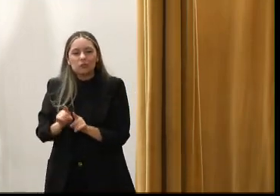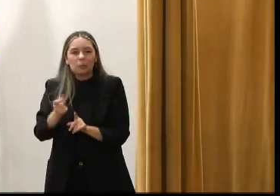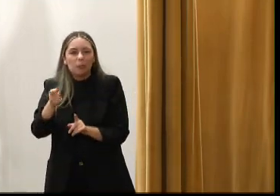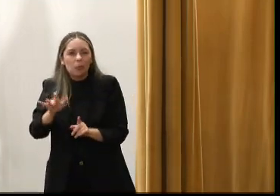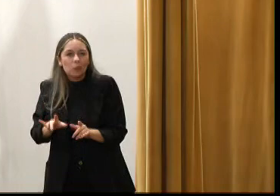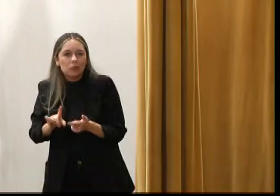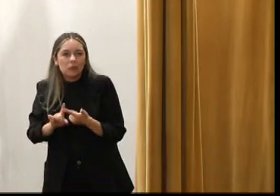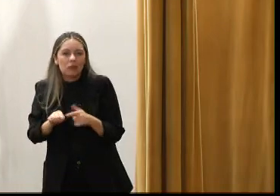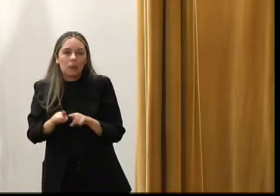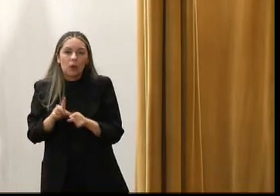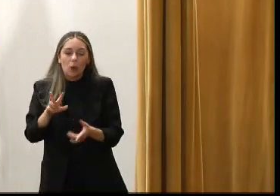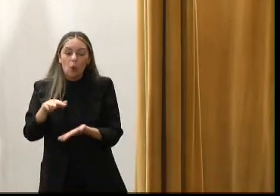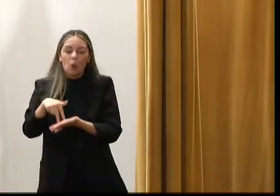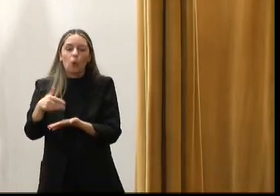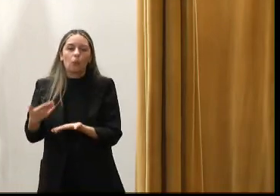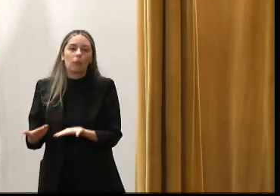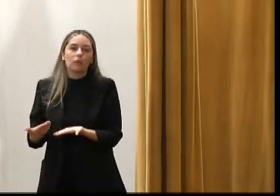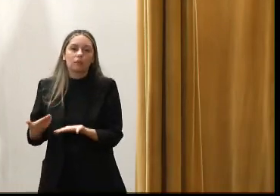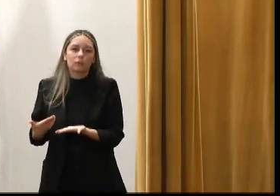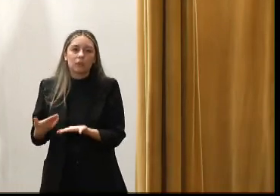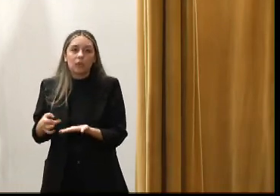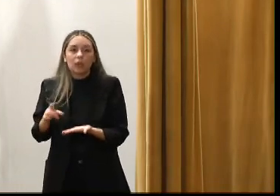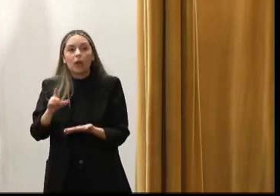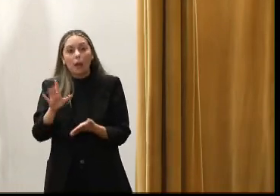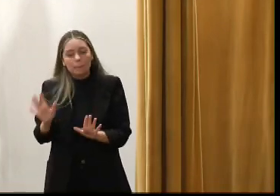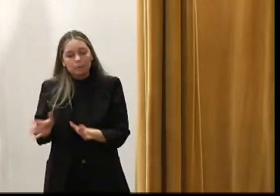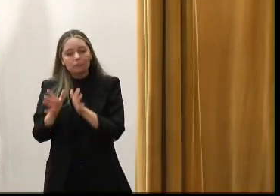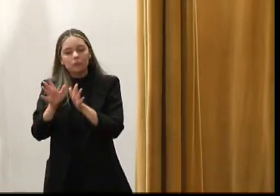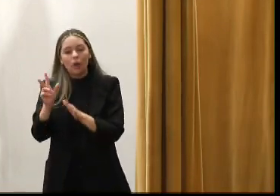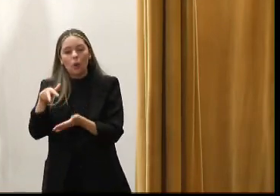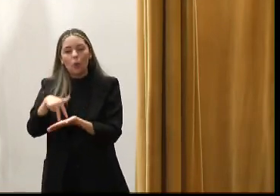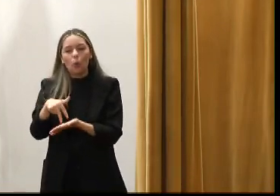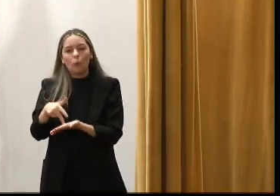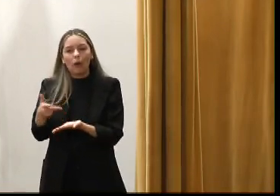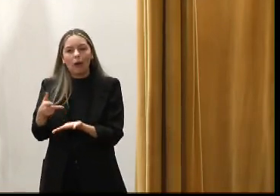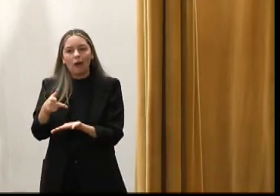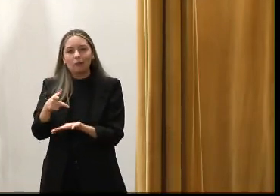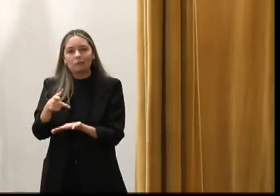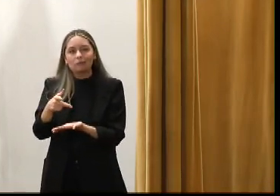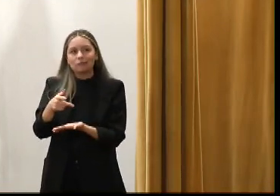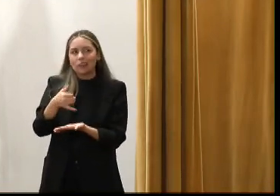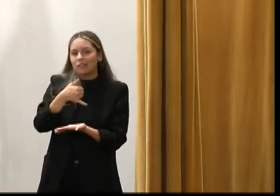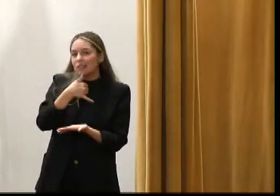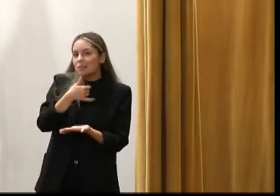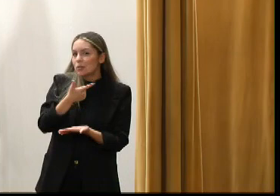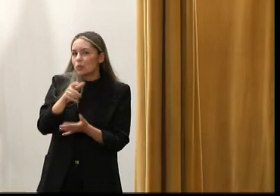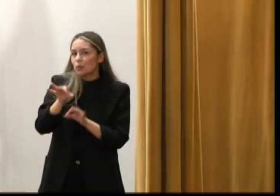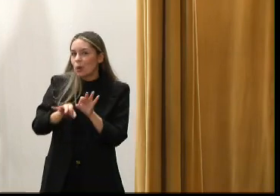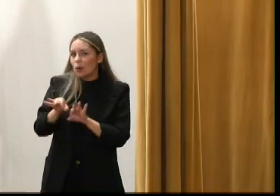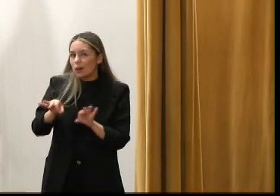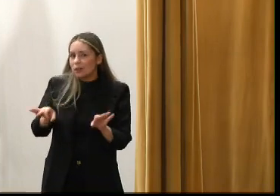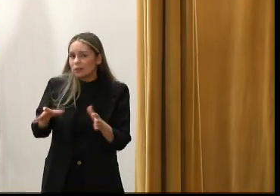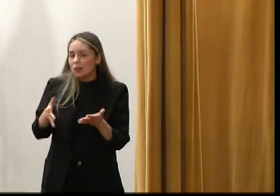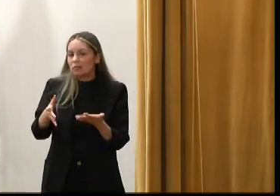impossibilidade de uma ocupação dela, ela estimula ocupações, infelizmente, desordenadas